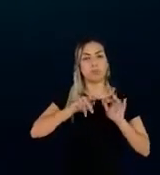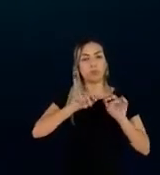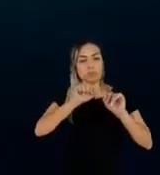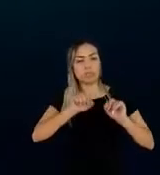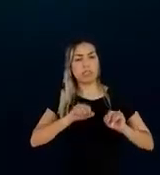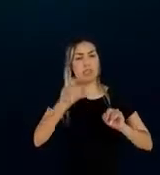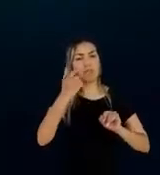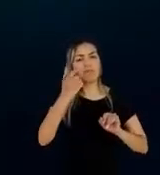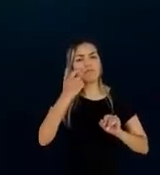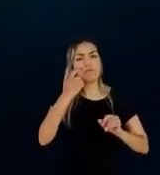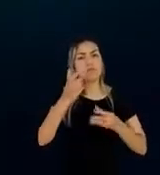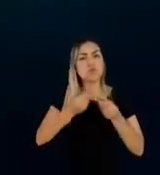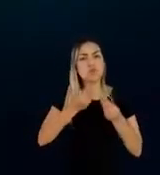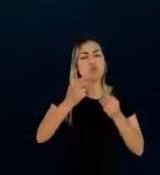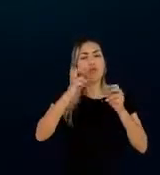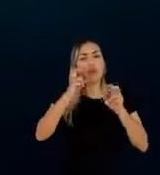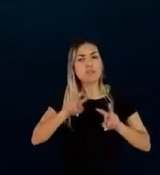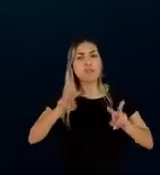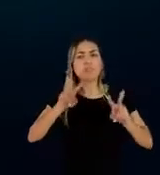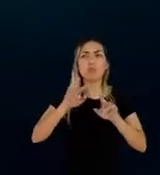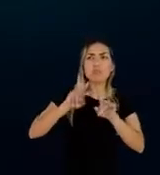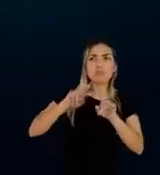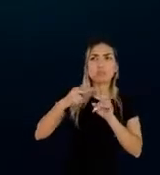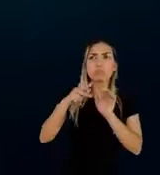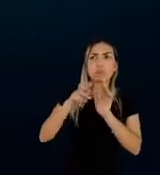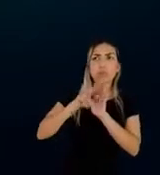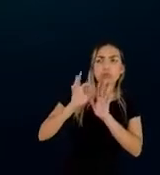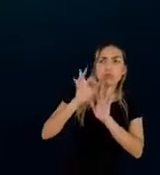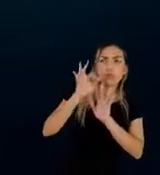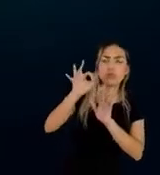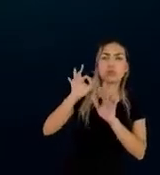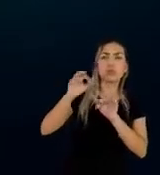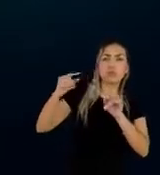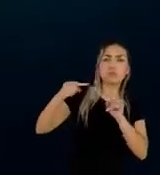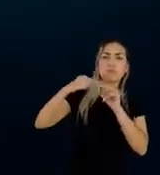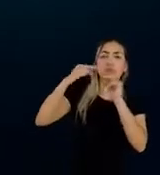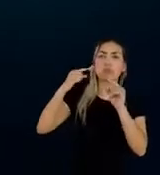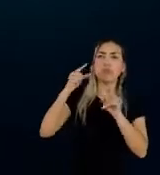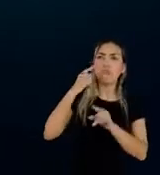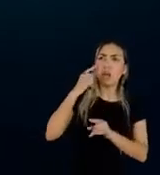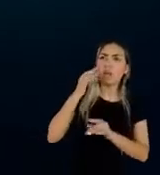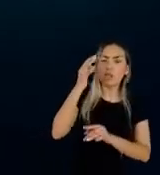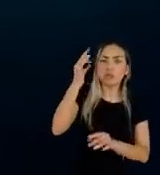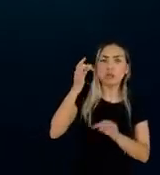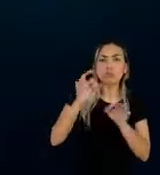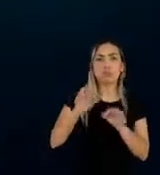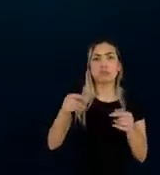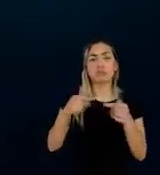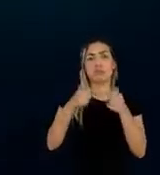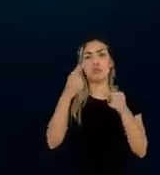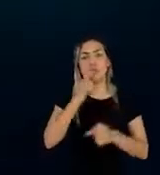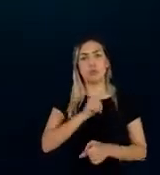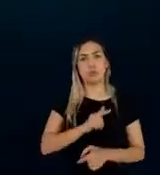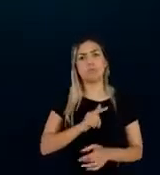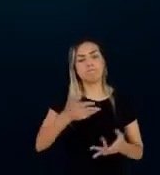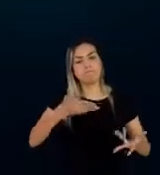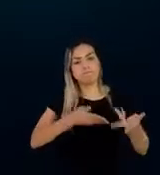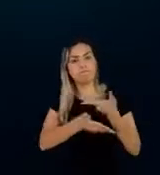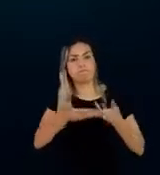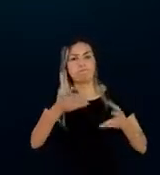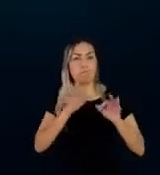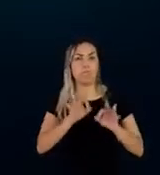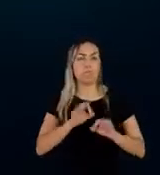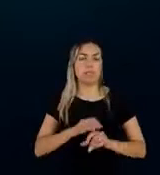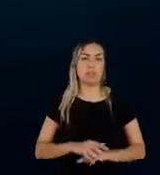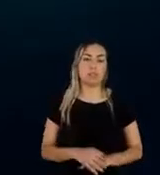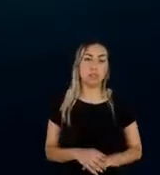ratificando a nossa visão de futuro e realmente avançando para um futuro comum, né? Colaborativo mesmo.